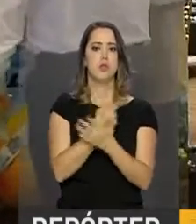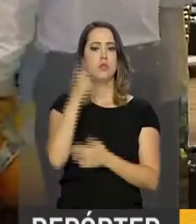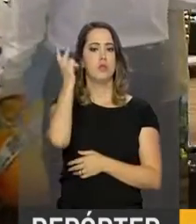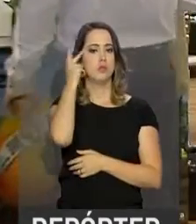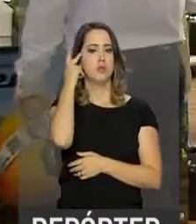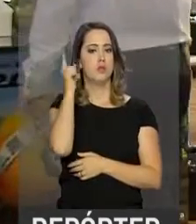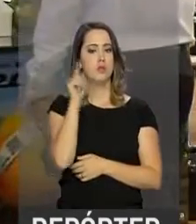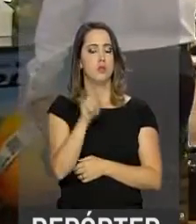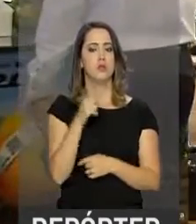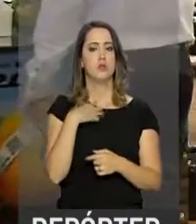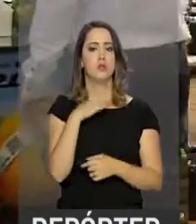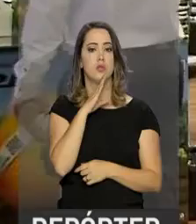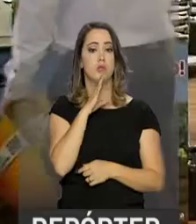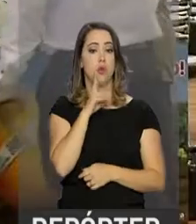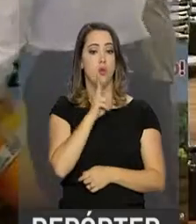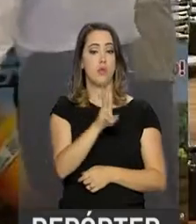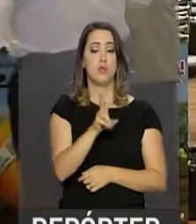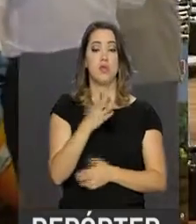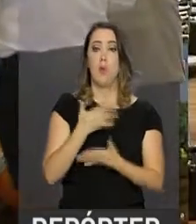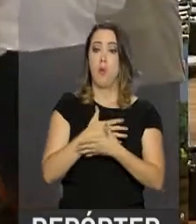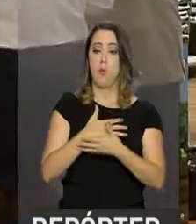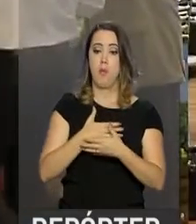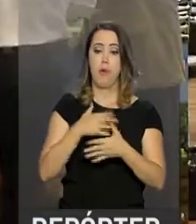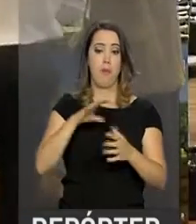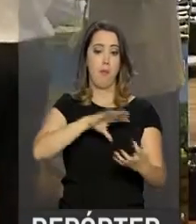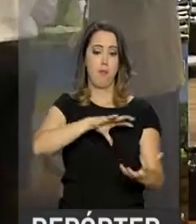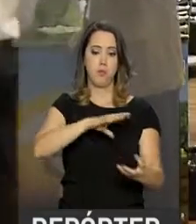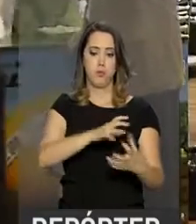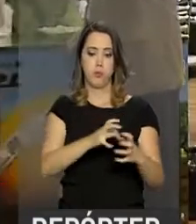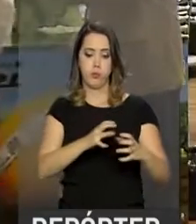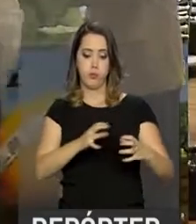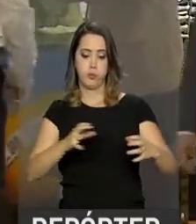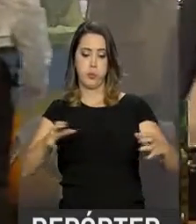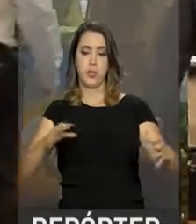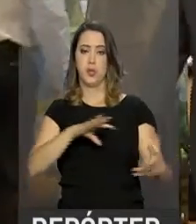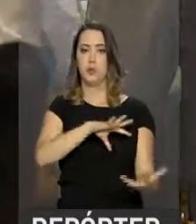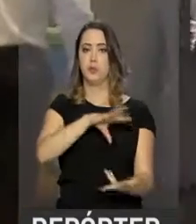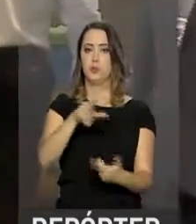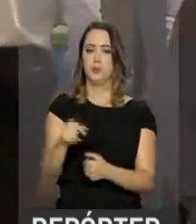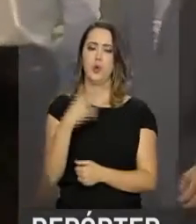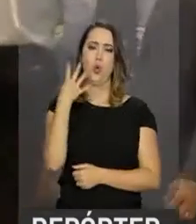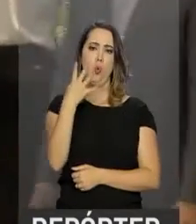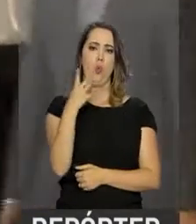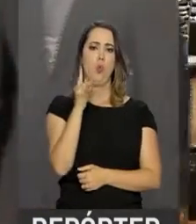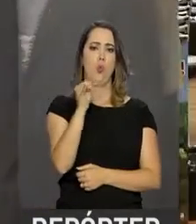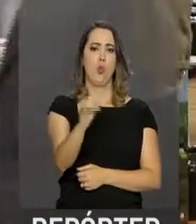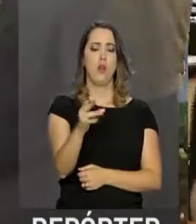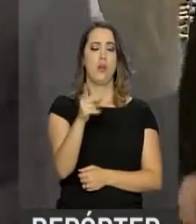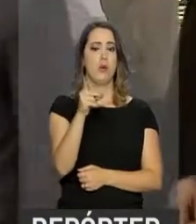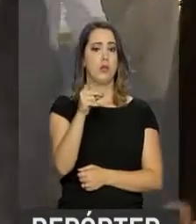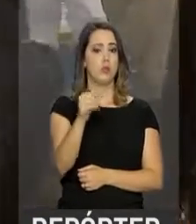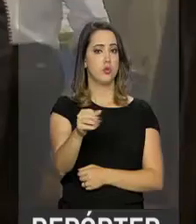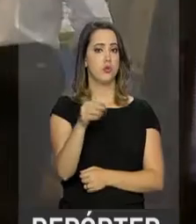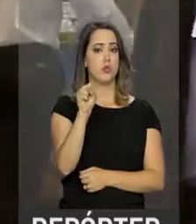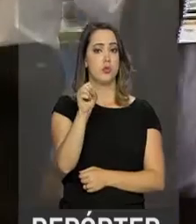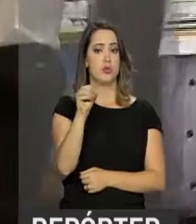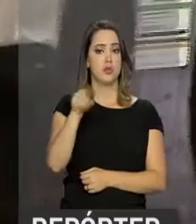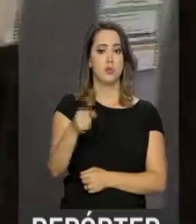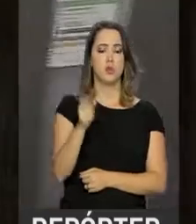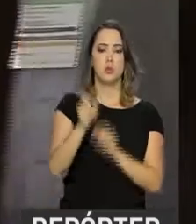São Paulo e é considerada a maior do mundo. Nos 4 dias de APAS Show, cerca de 80 mil pessoas